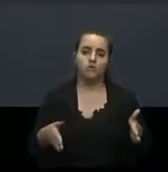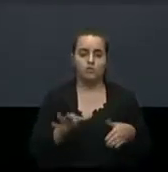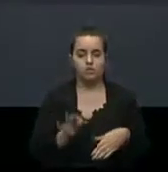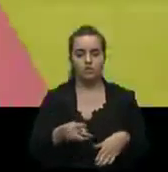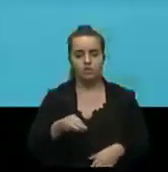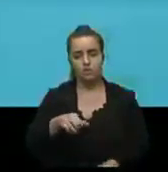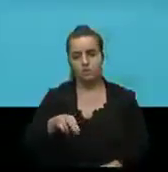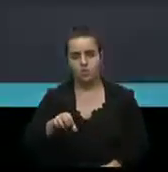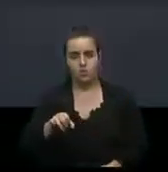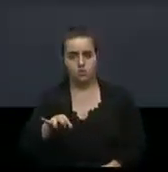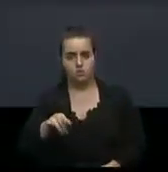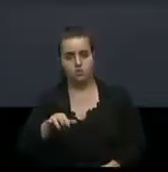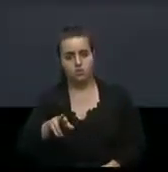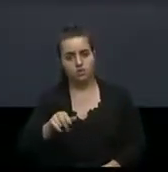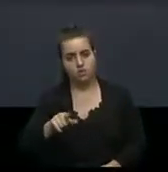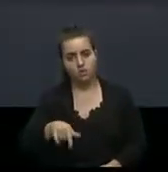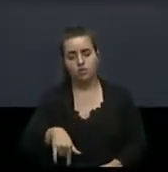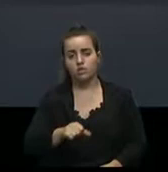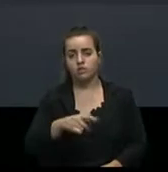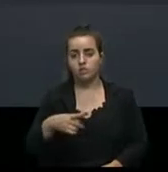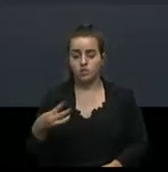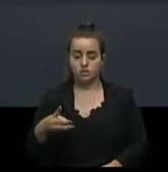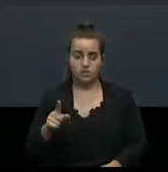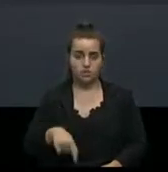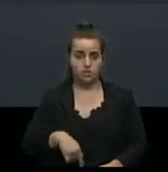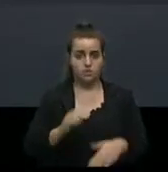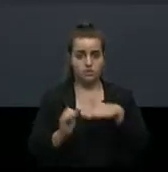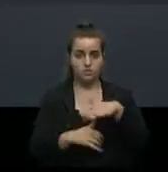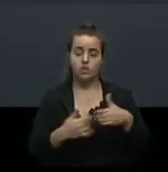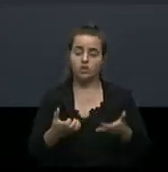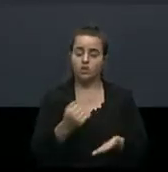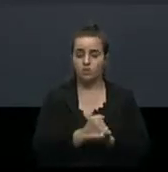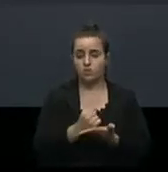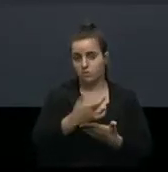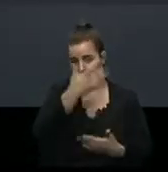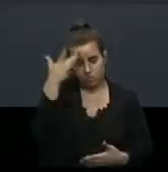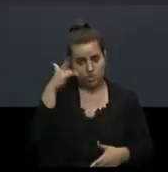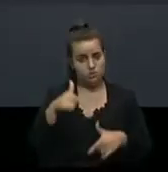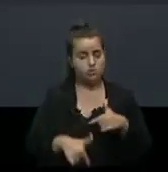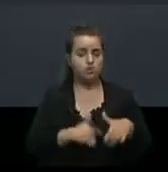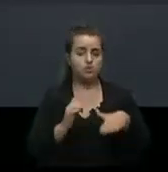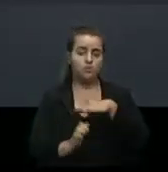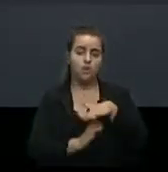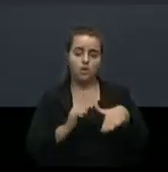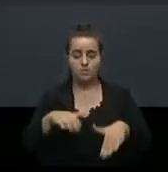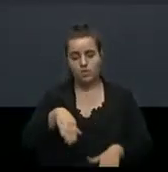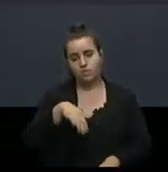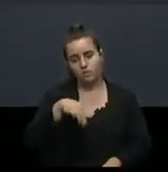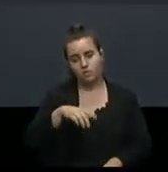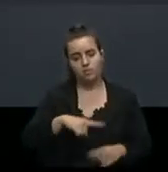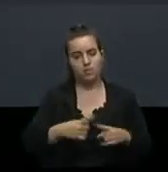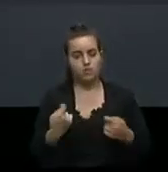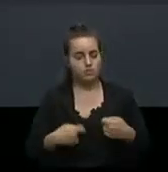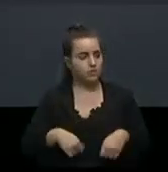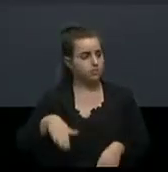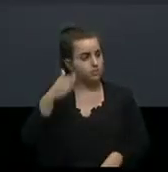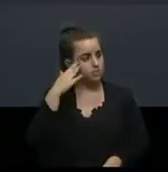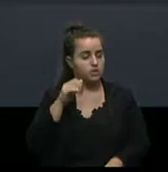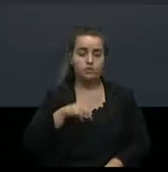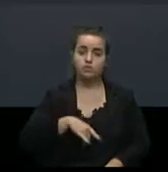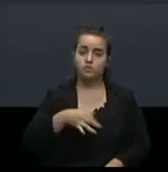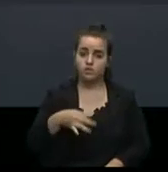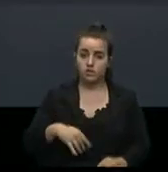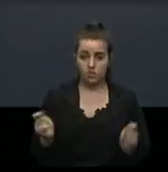amostra. Na SP3, uma empresa quis contratar funcionários da empresa M, mas precisava saber se estava